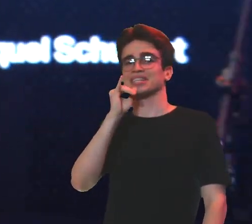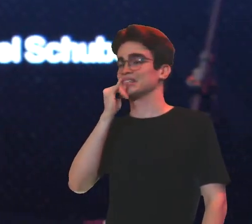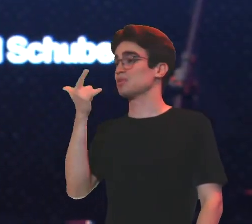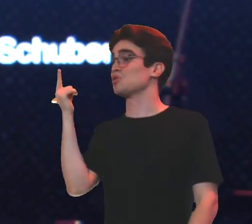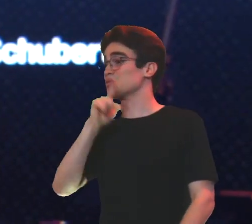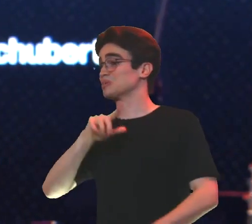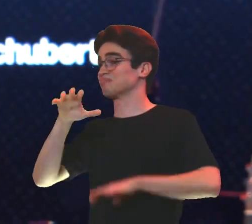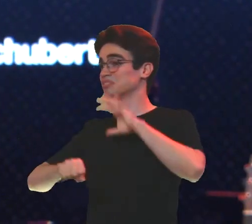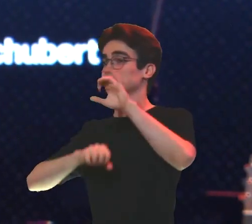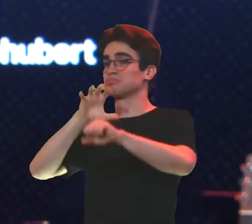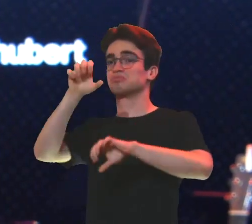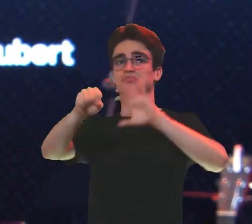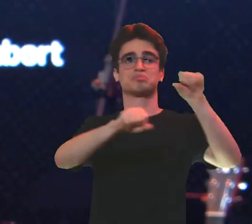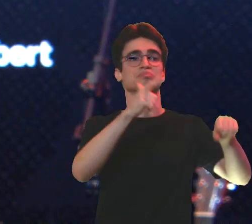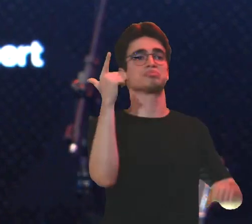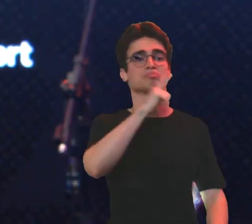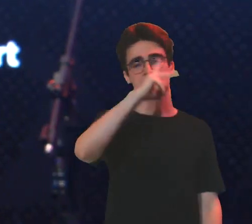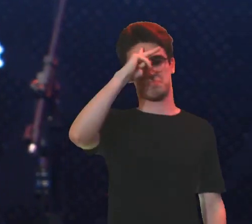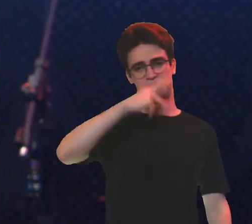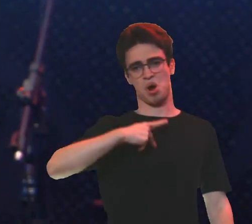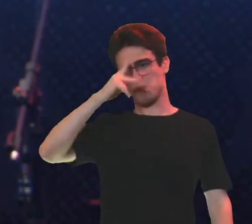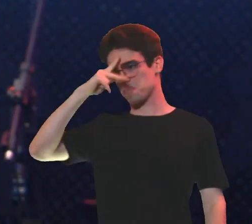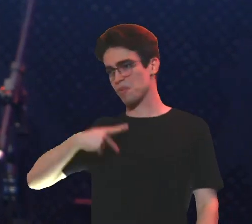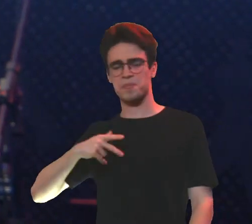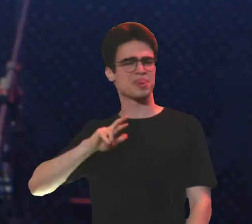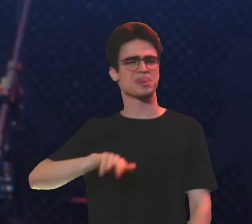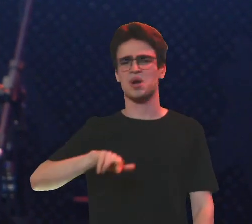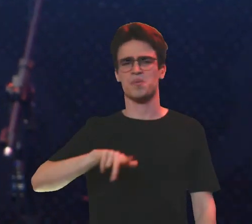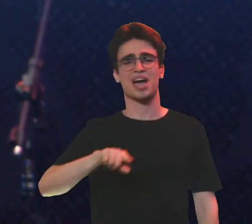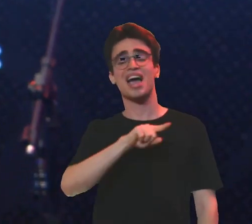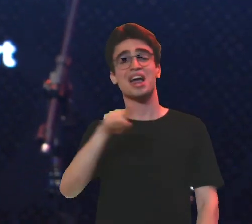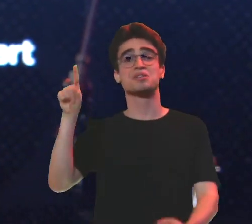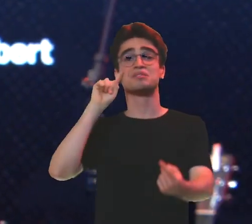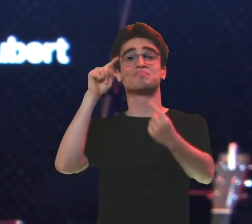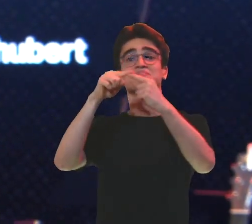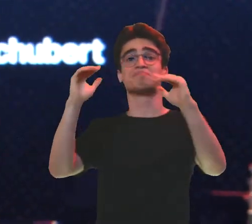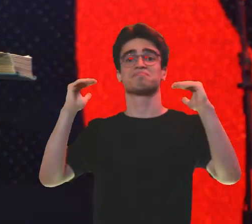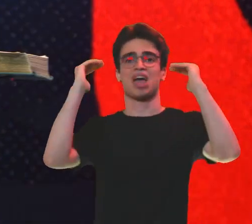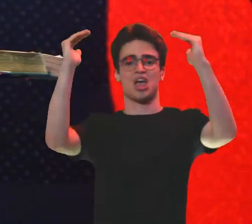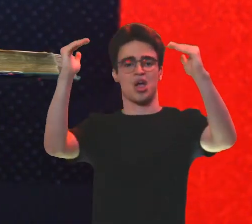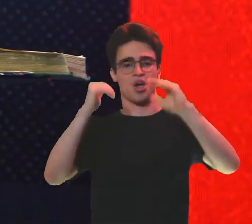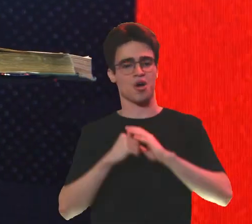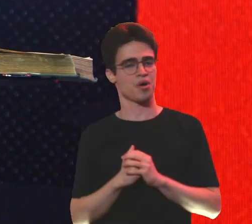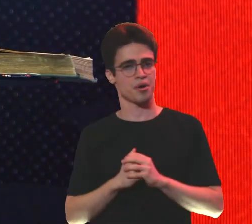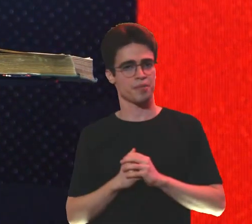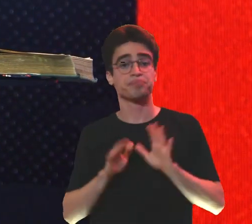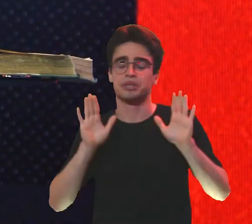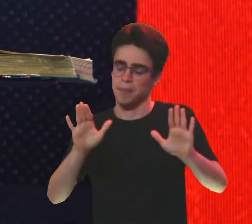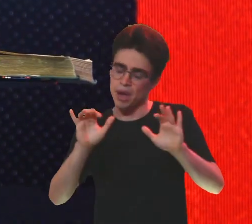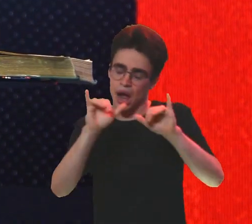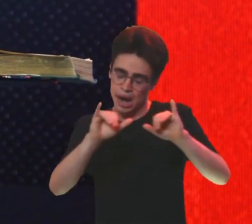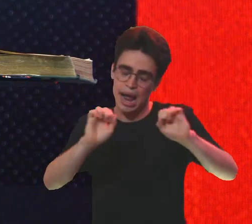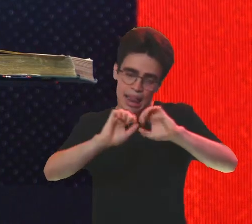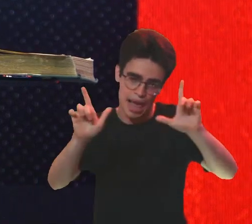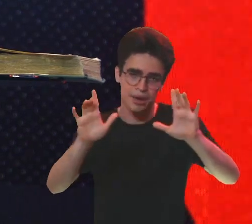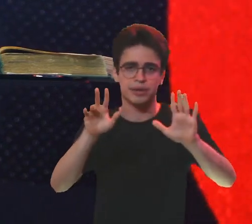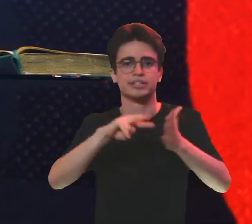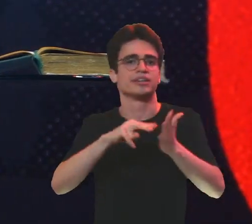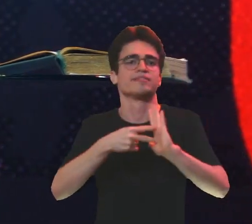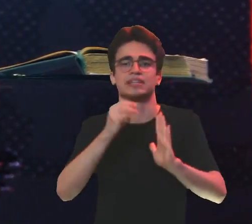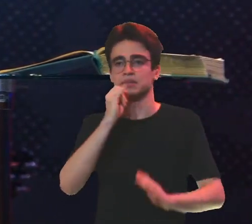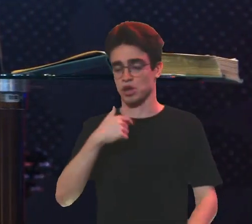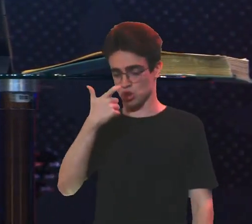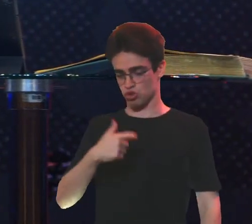reinos, só para ser rei, mas eles viviam por algo maior. Isso não significa, gente, só para deixar claro aqui, que você